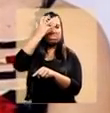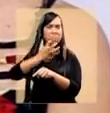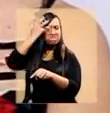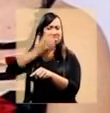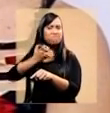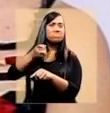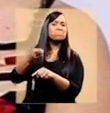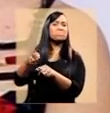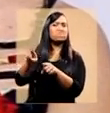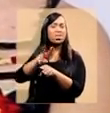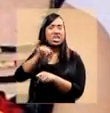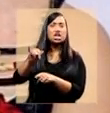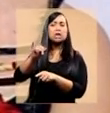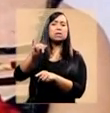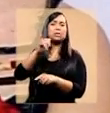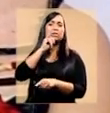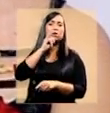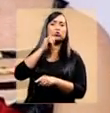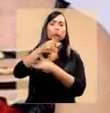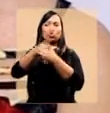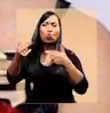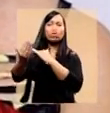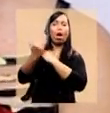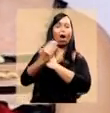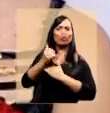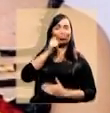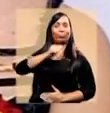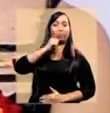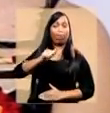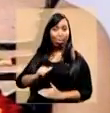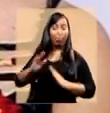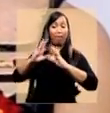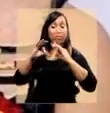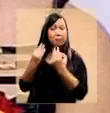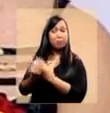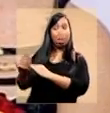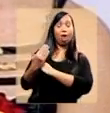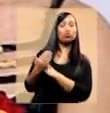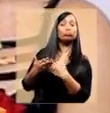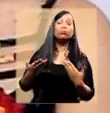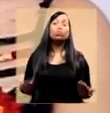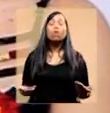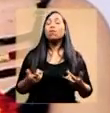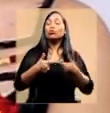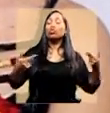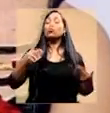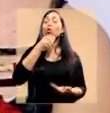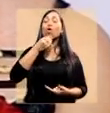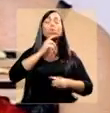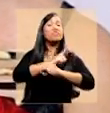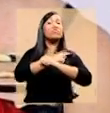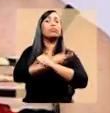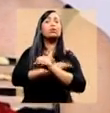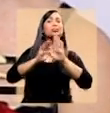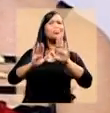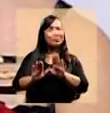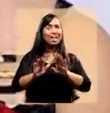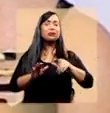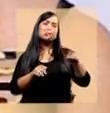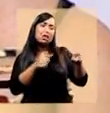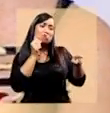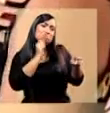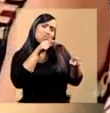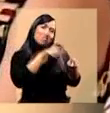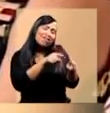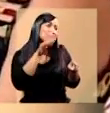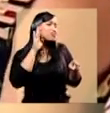agressiva, o provedor, né? Na época era o provedor do lar. Então, essas características que o homem tem que ser forte. E, por outro lado, a